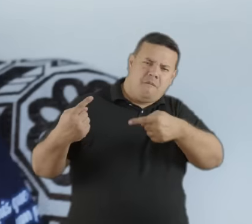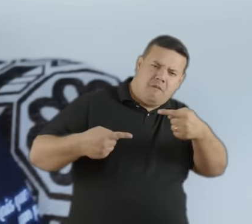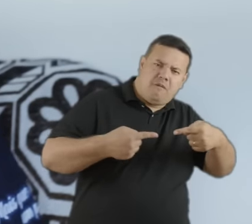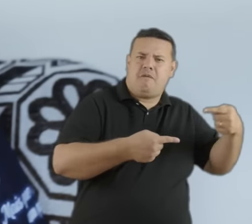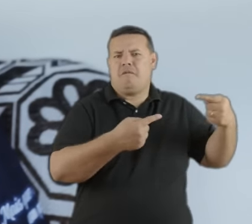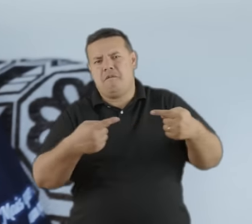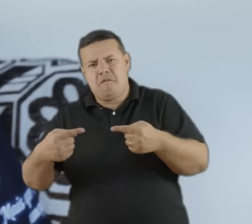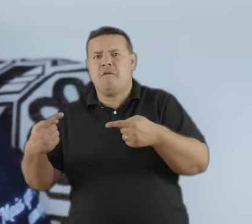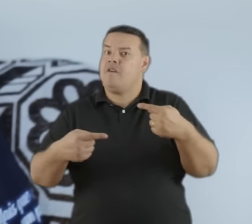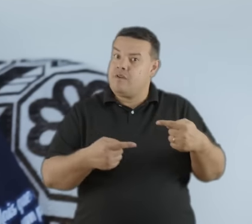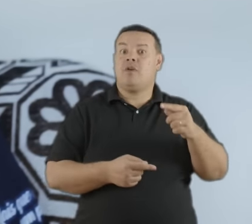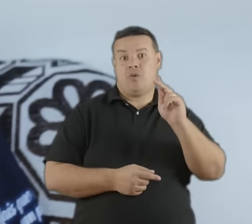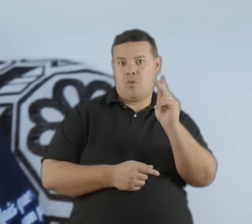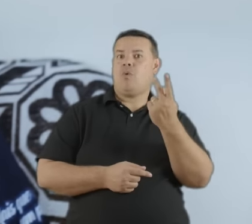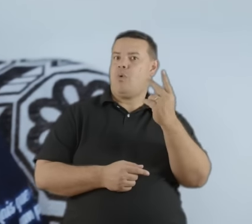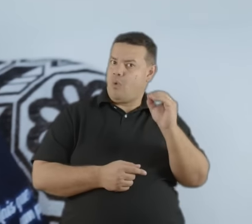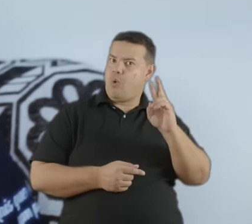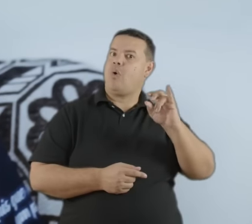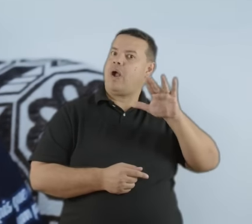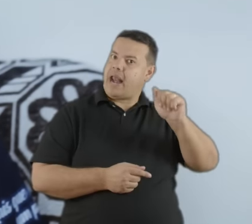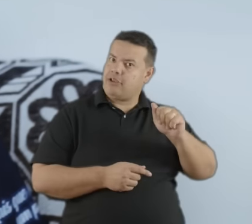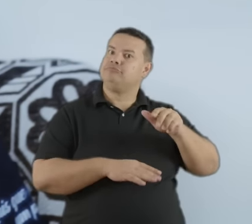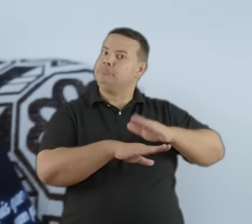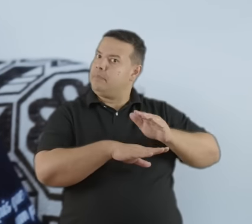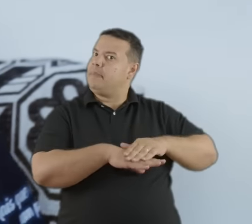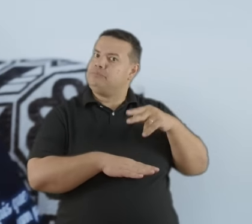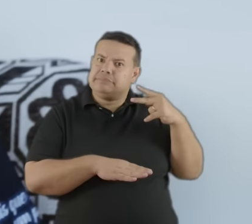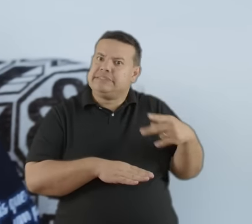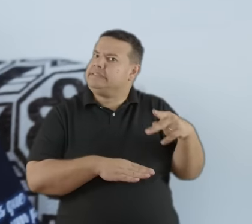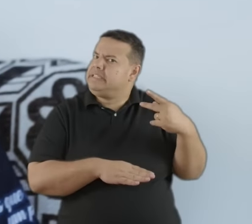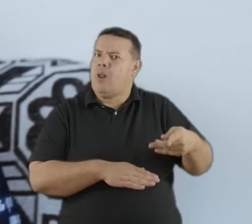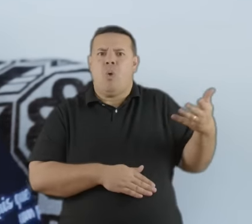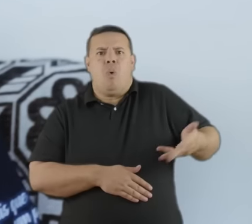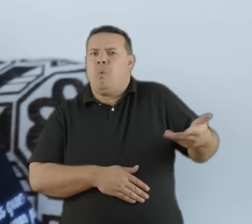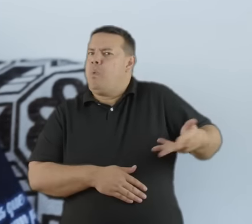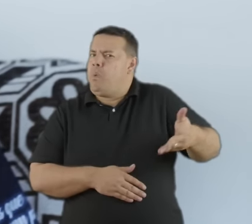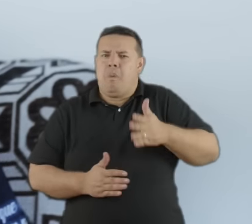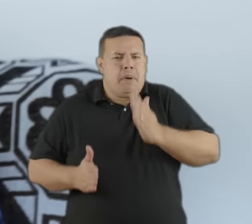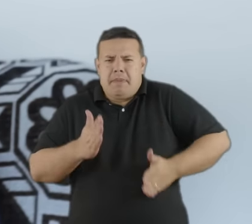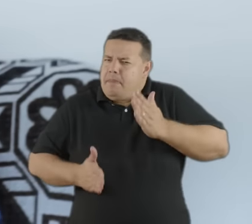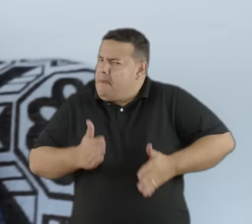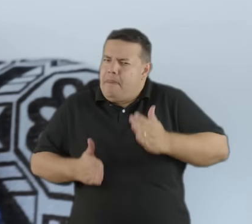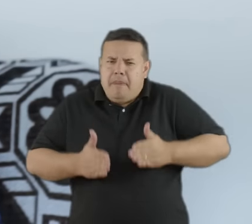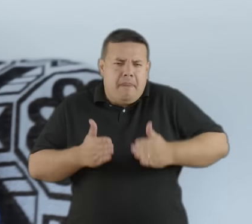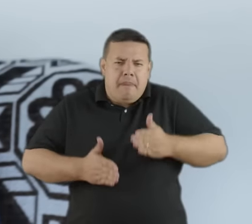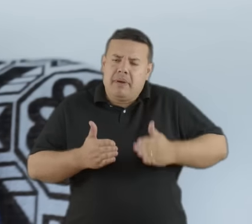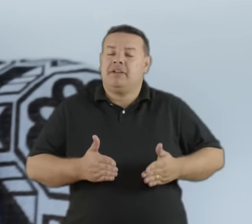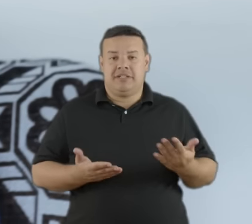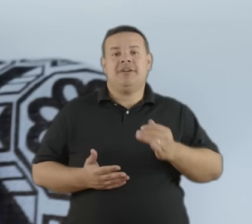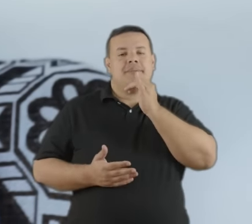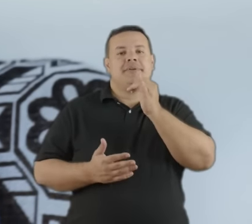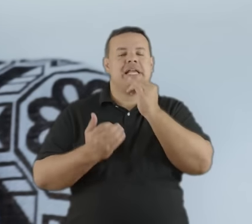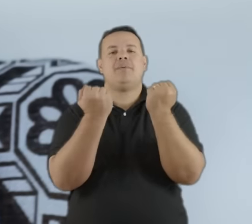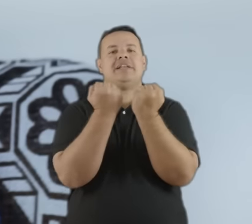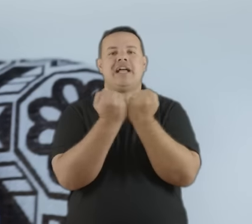porque Horácio, naquele tempo, era Horácio. Horácio, ele era assim. Horácio, ele tinha uma velocidade tão grande que ficava os